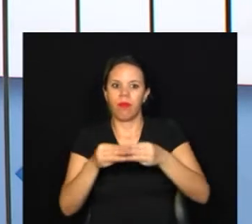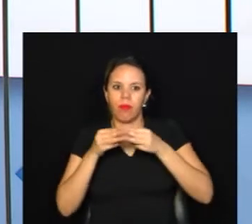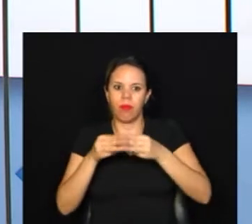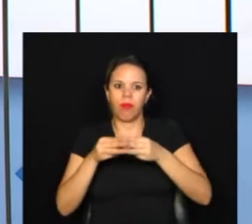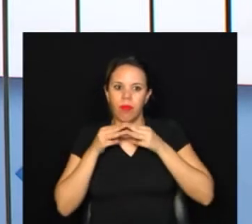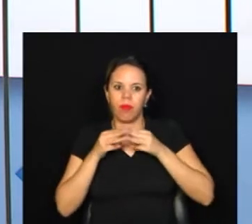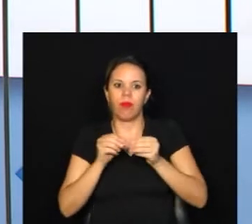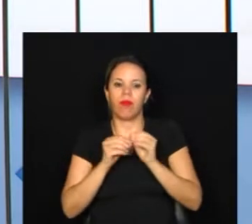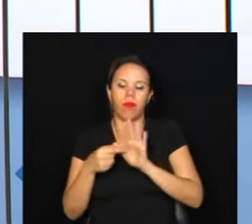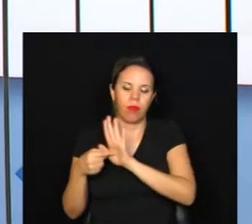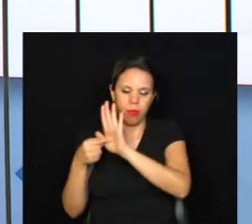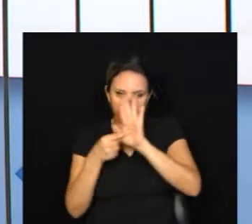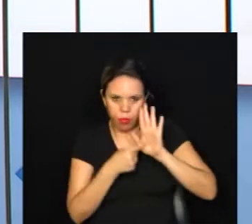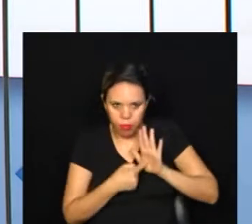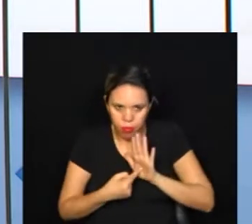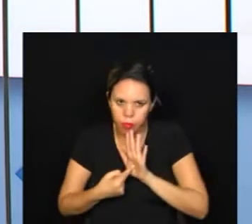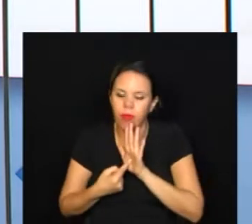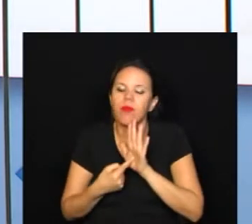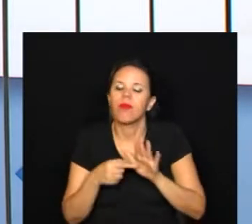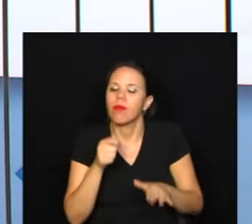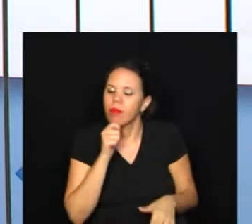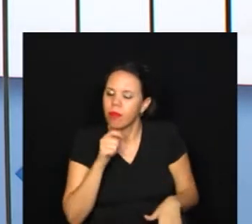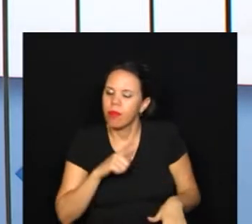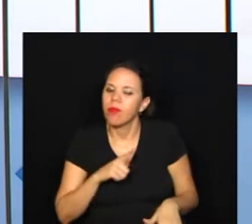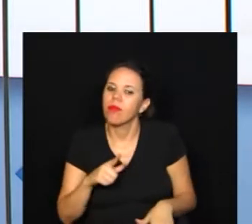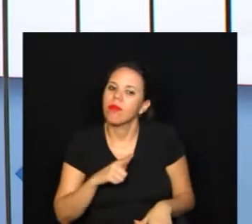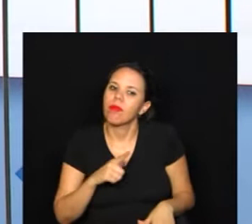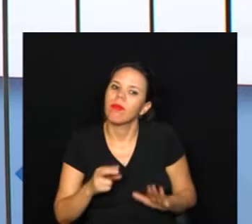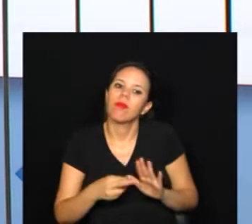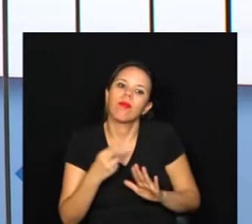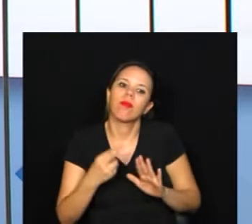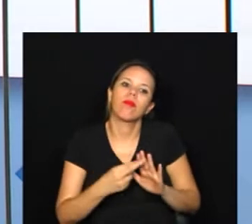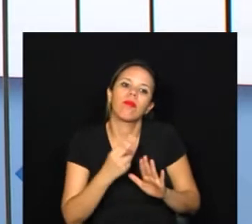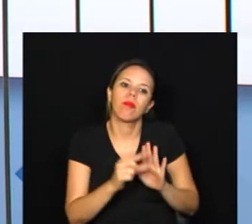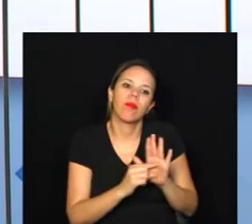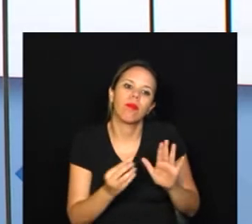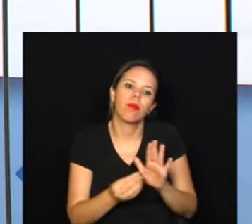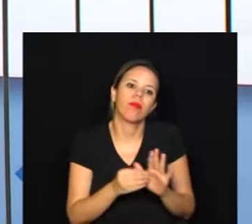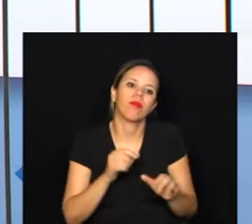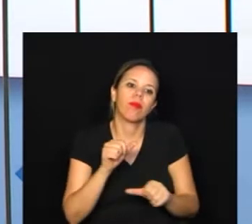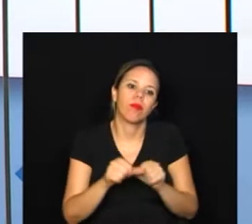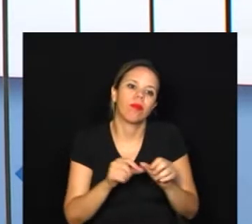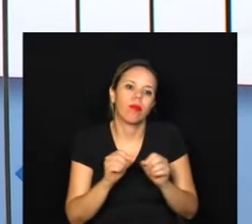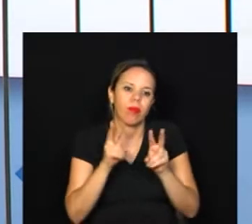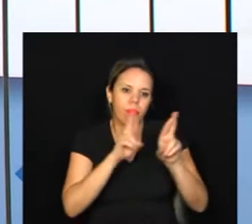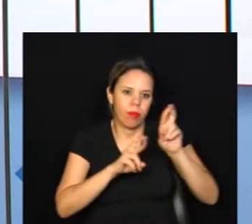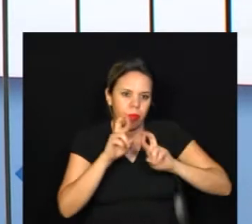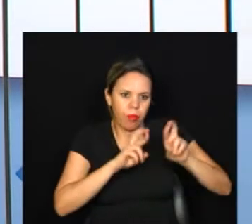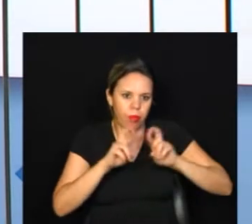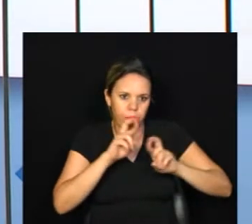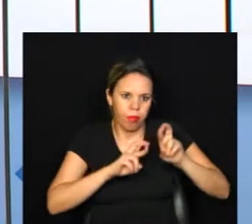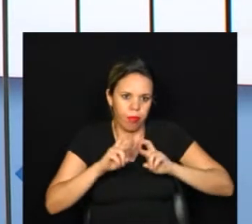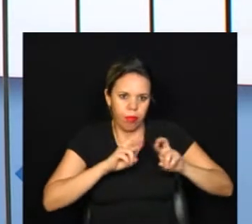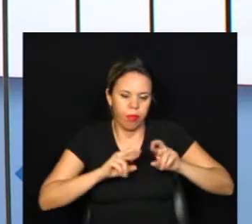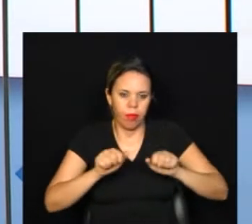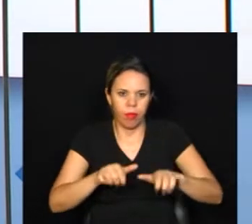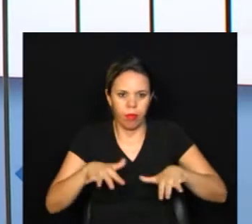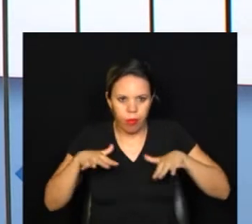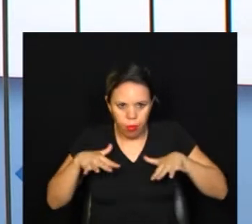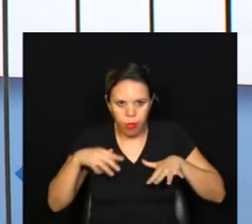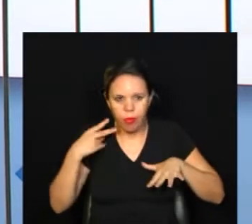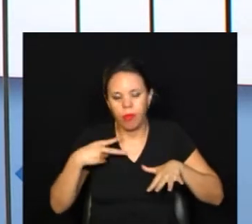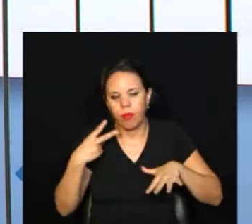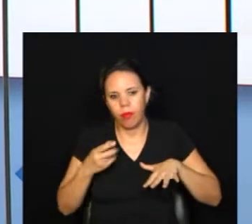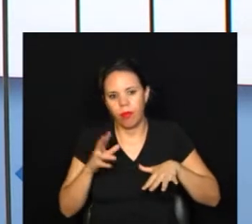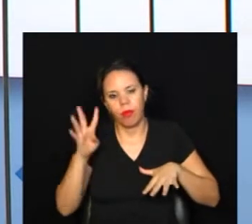que foram apresentadas e ainda nós temos requerimentos também que deverão ser analisados pelo plenário